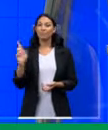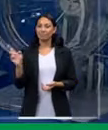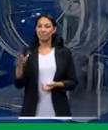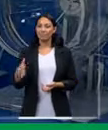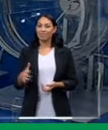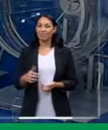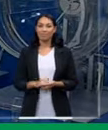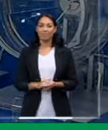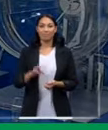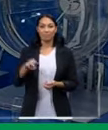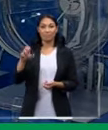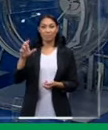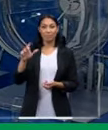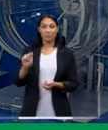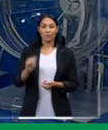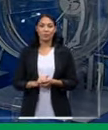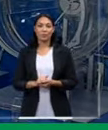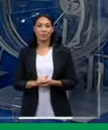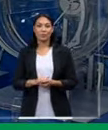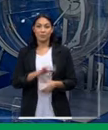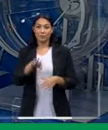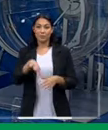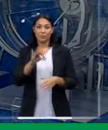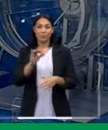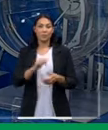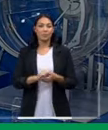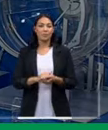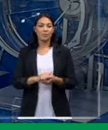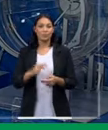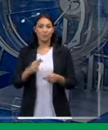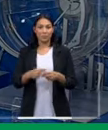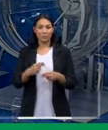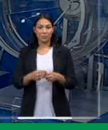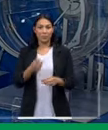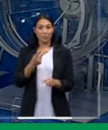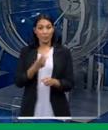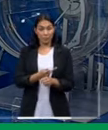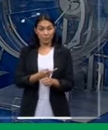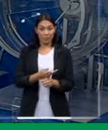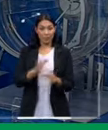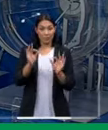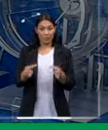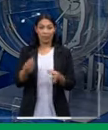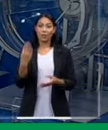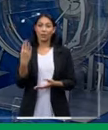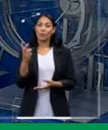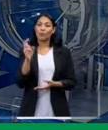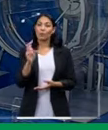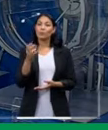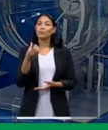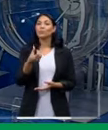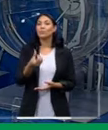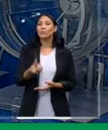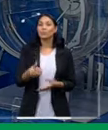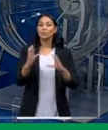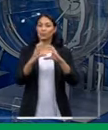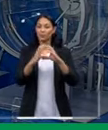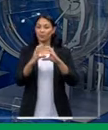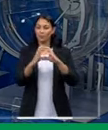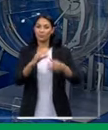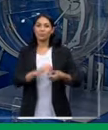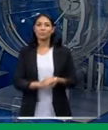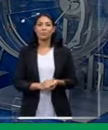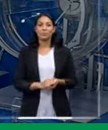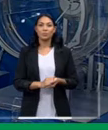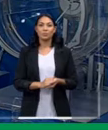reais. A Mega Sena é o grande clássico das loterias Caixa. Você já ganha prêmios acertando 4, 5 e 6 números. É claro